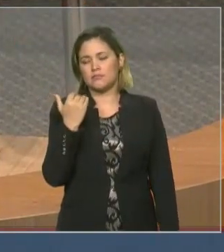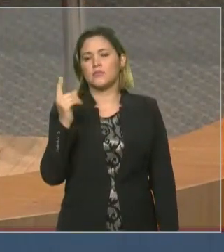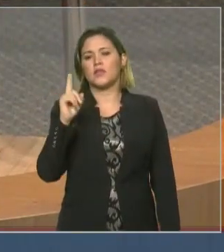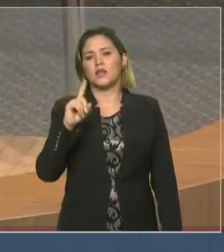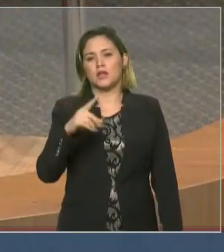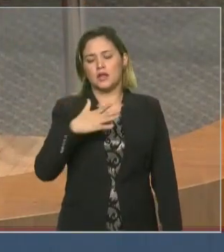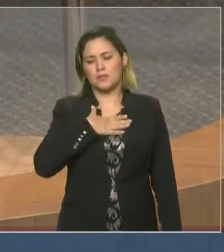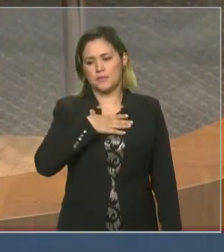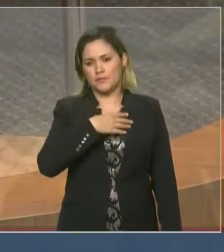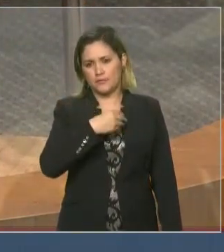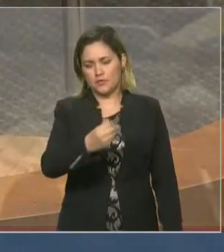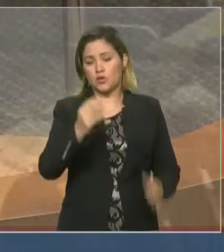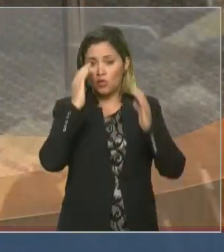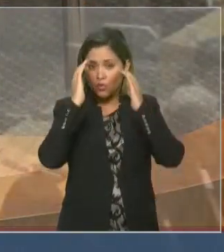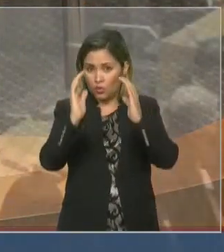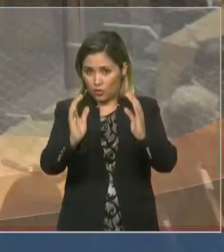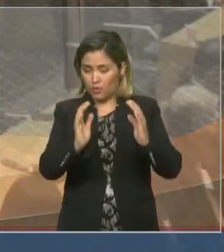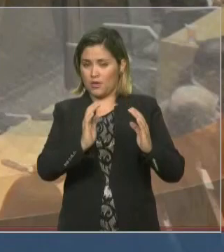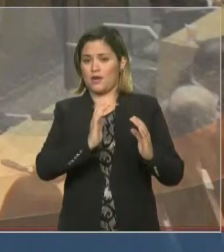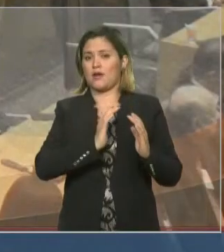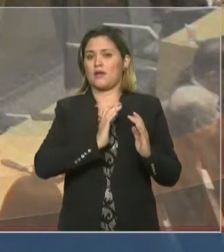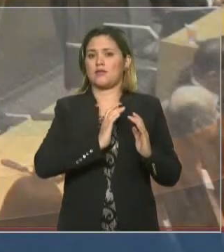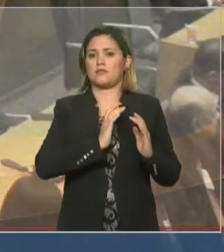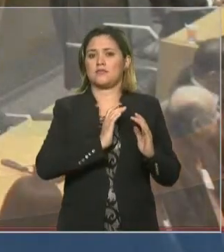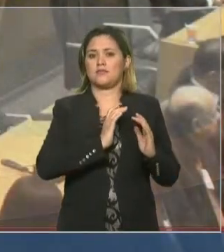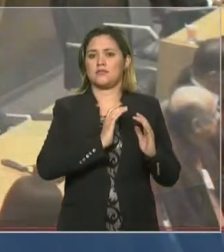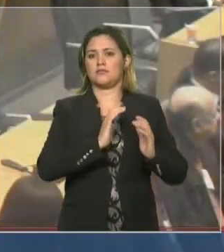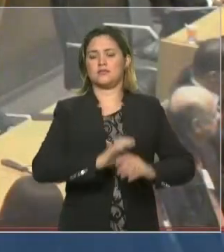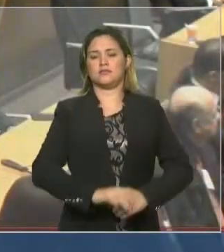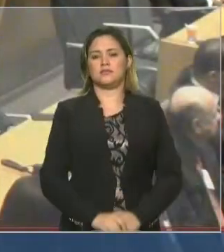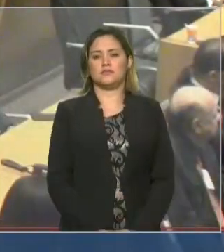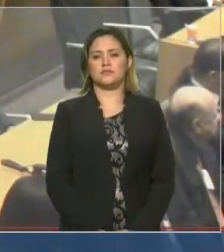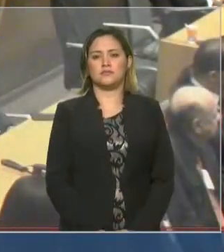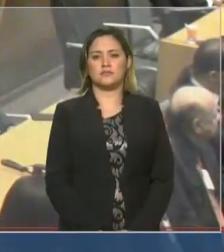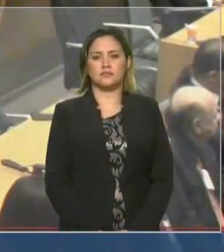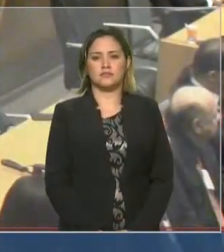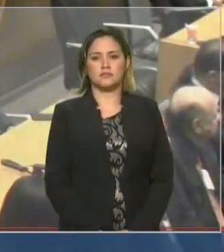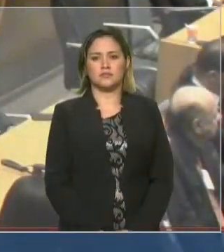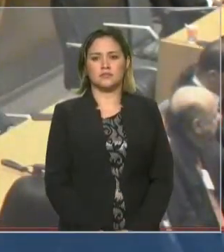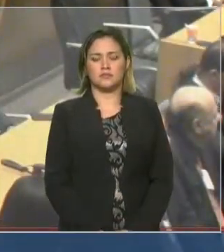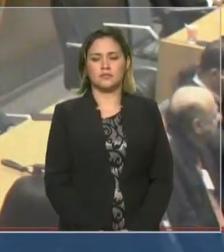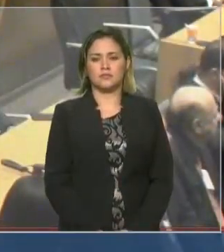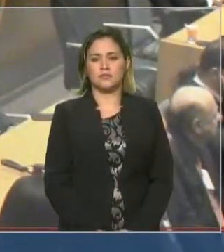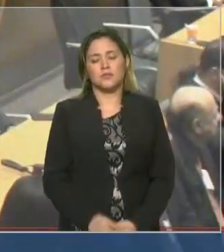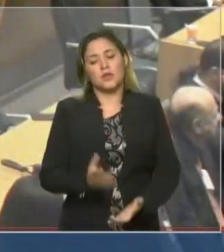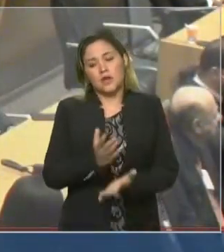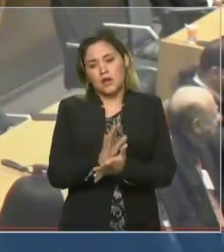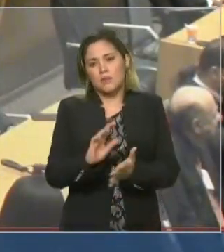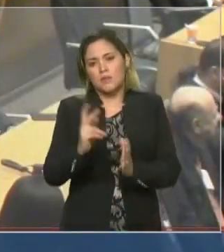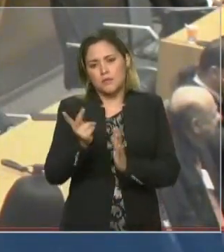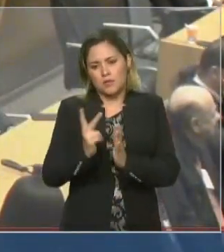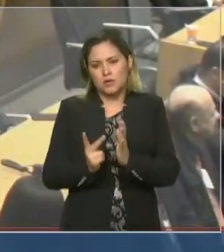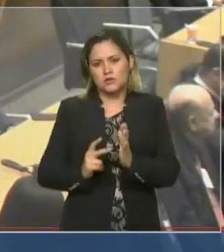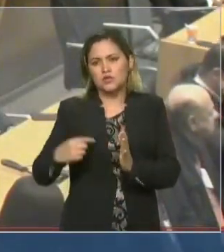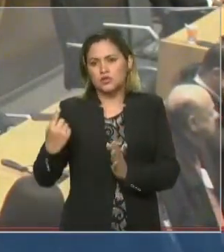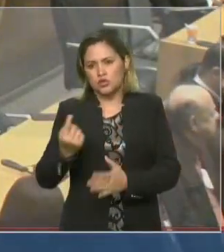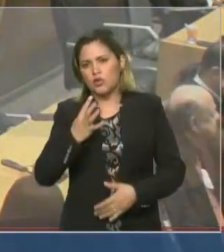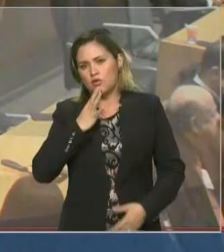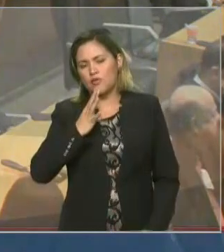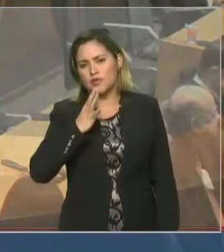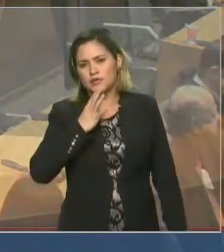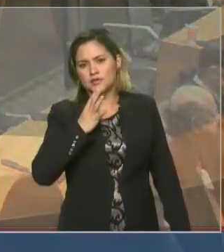filho que tanto honra Taba dos Tupis. Ele termina o poema, todos nós conhecemos, com